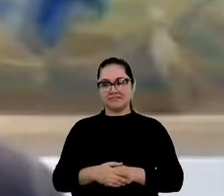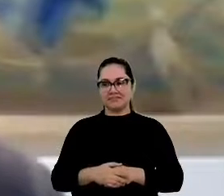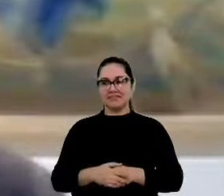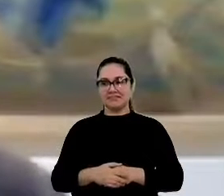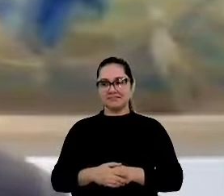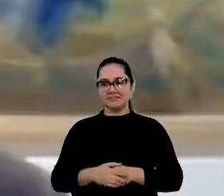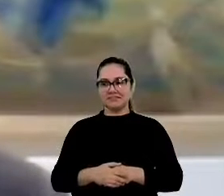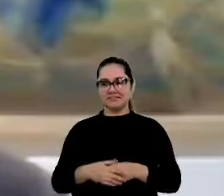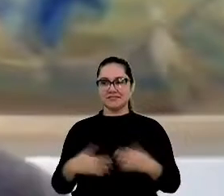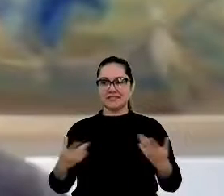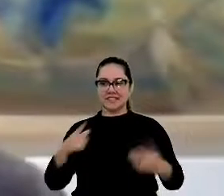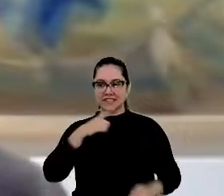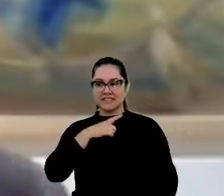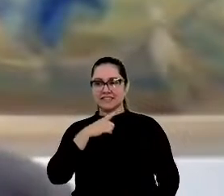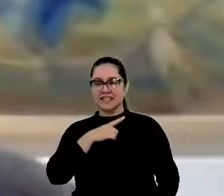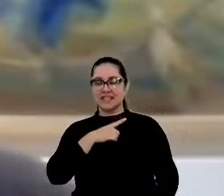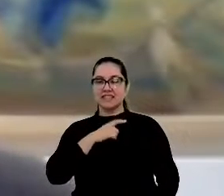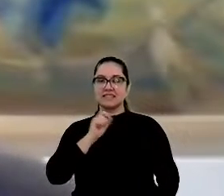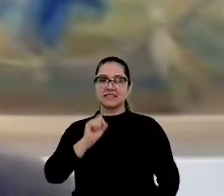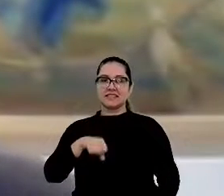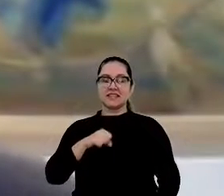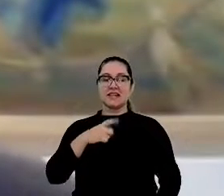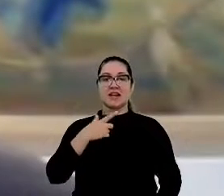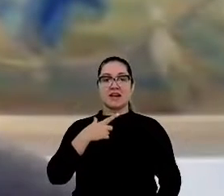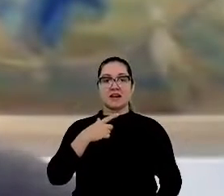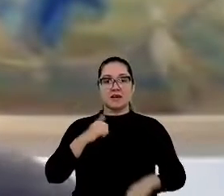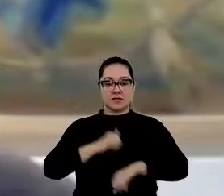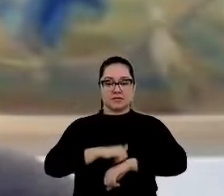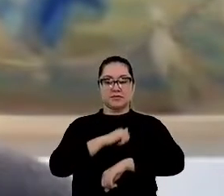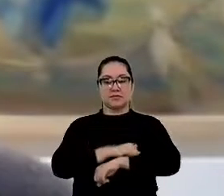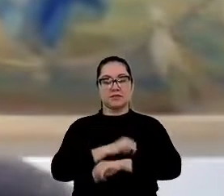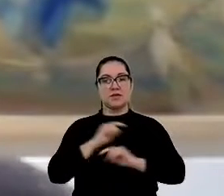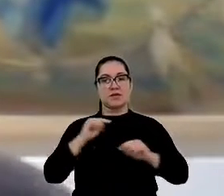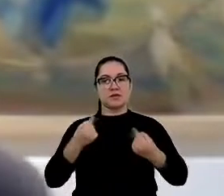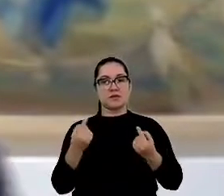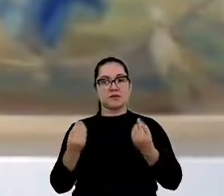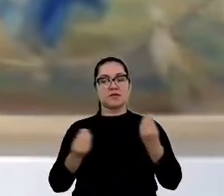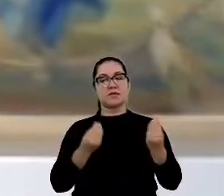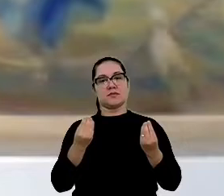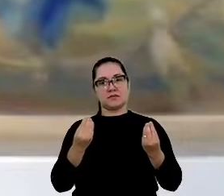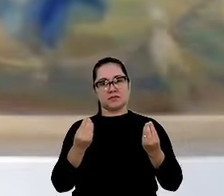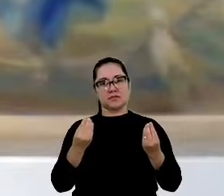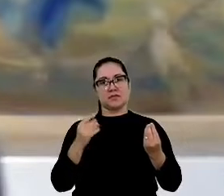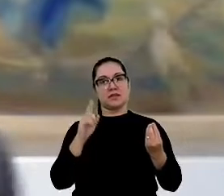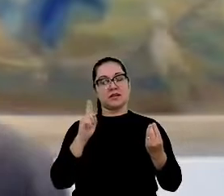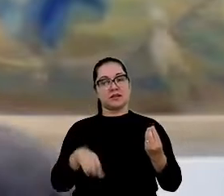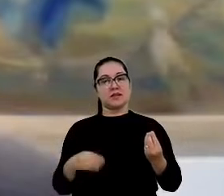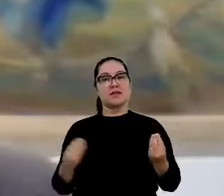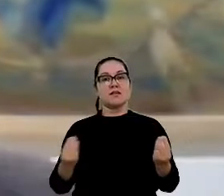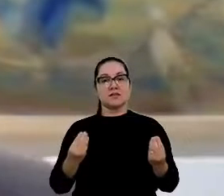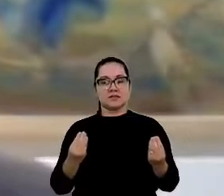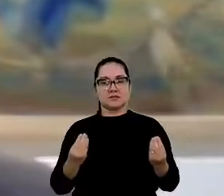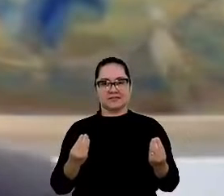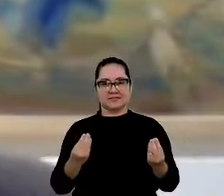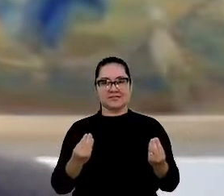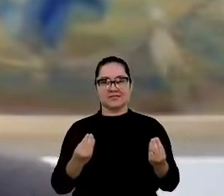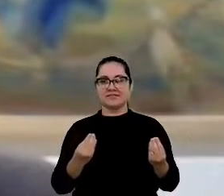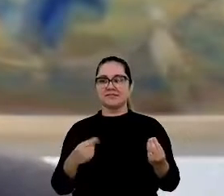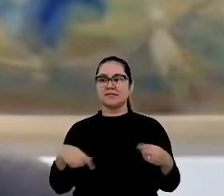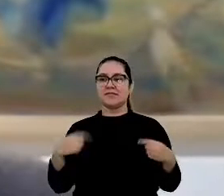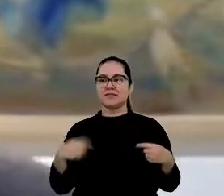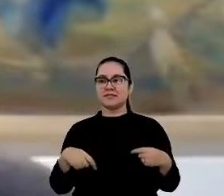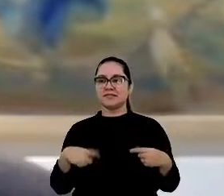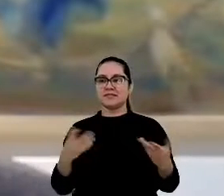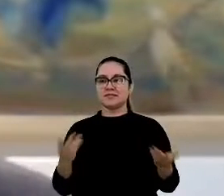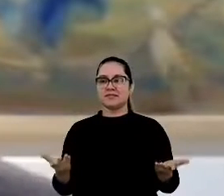única solução para combater obesidade seja a taxação. Chegou a um ponto tão grande que talvez precise de uma medida tão